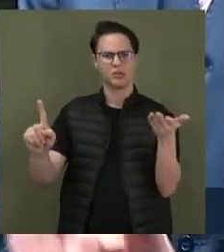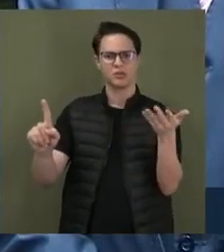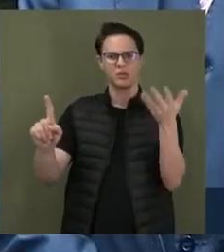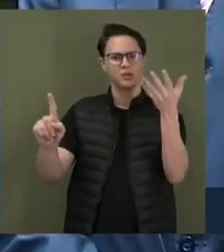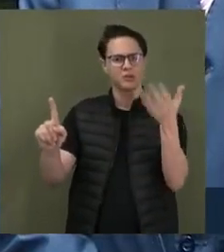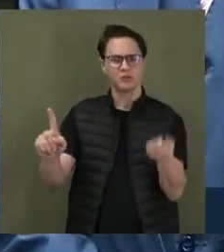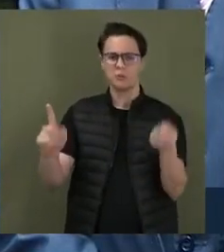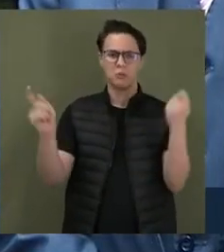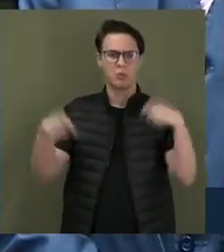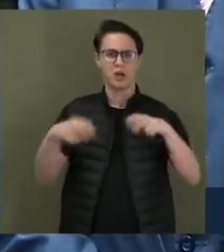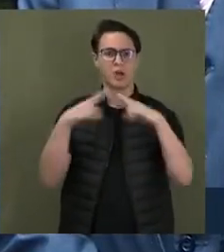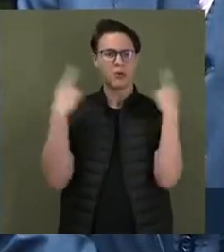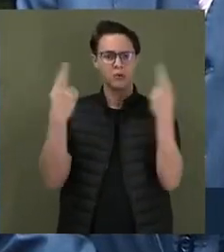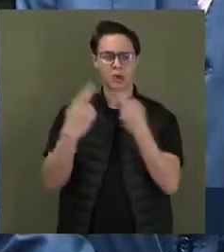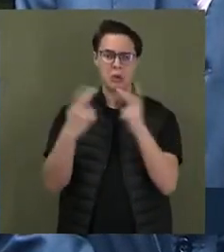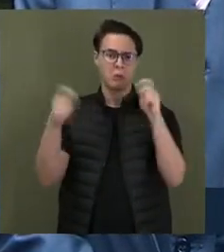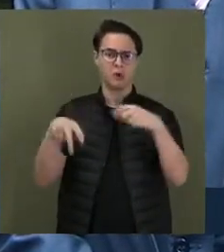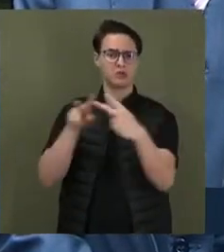ser remota.